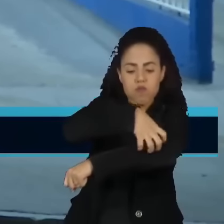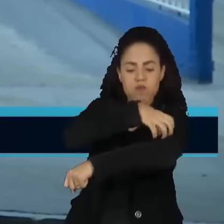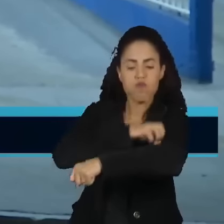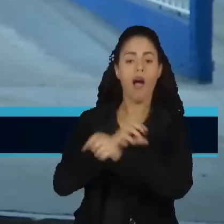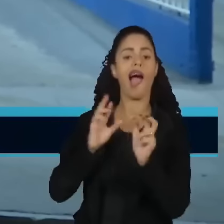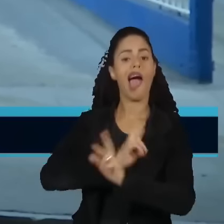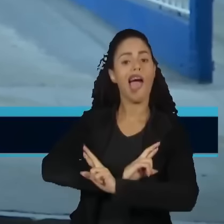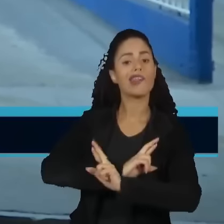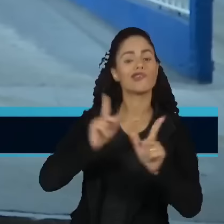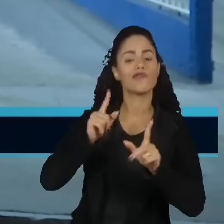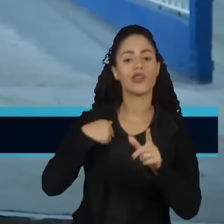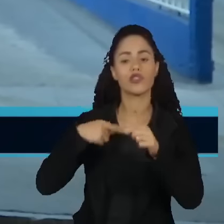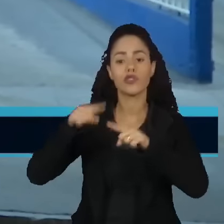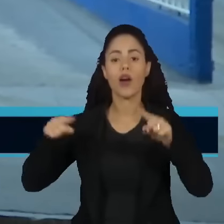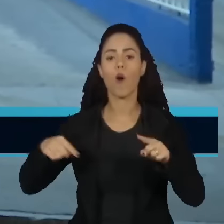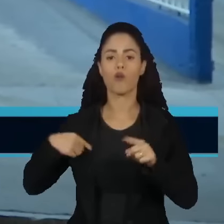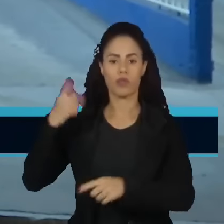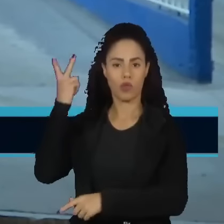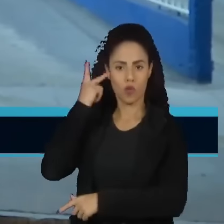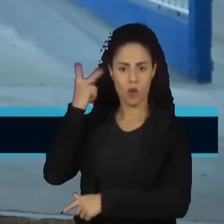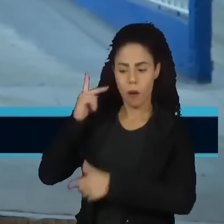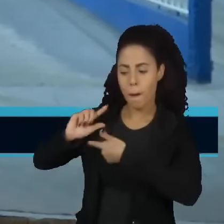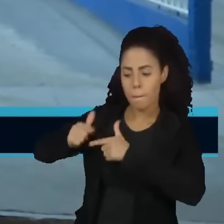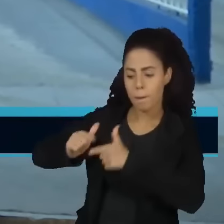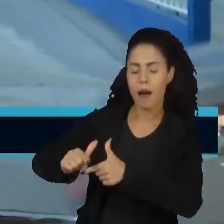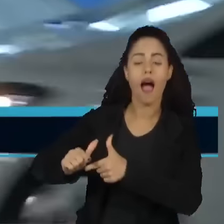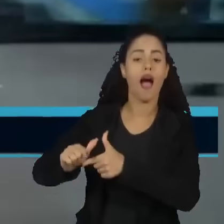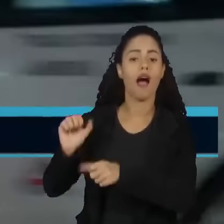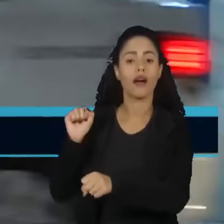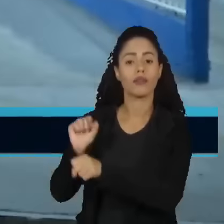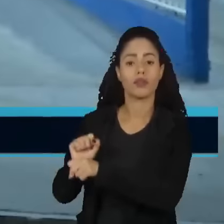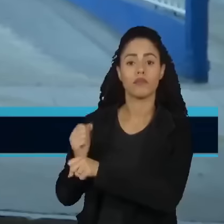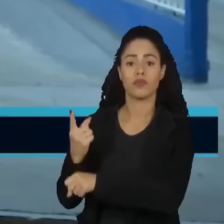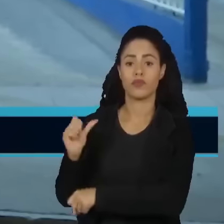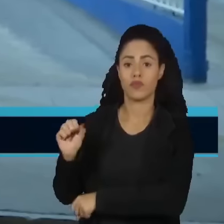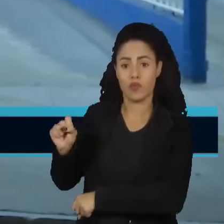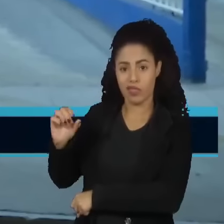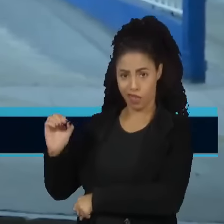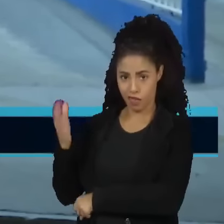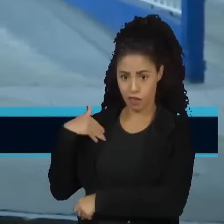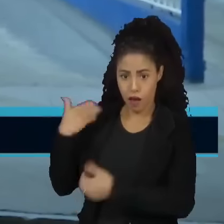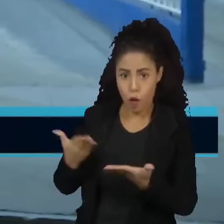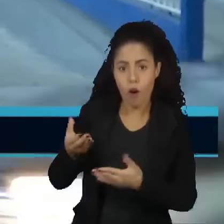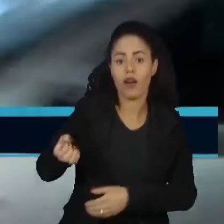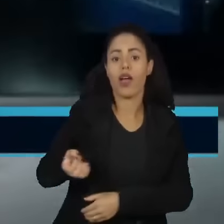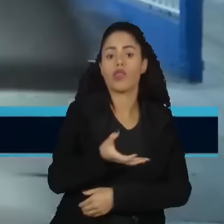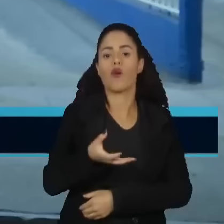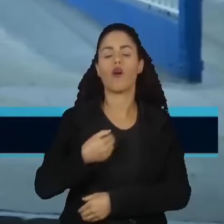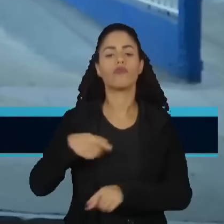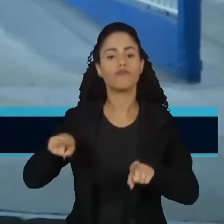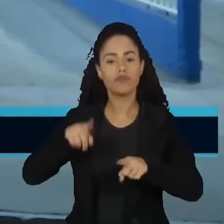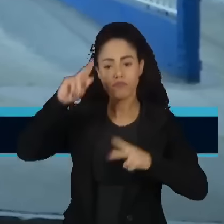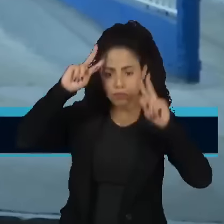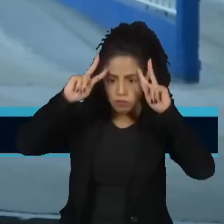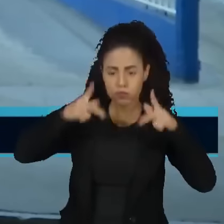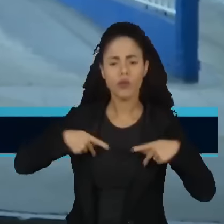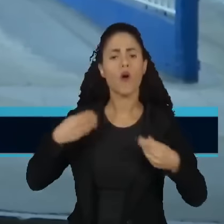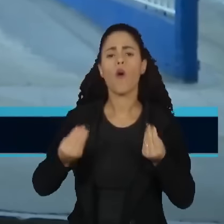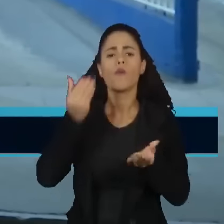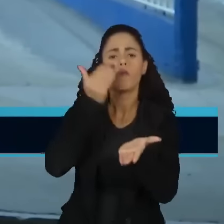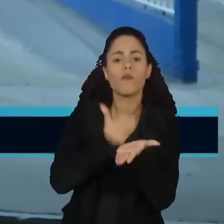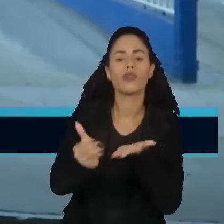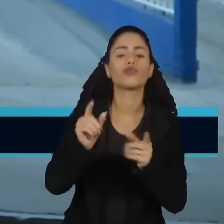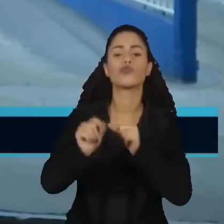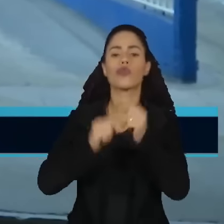diferente da varíola tradicional erradicada nos anos 80 a transmissão para humanos acontece a partir de